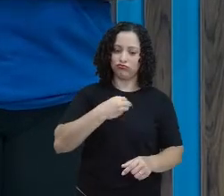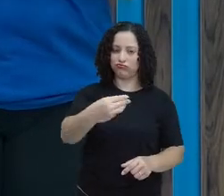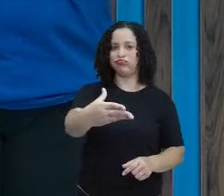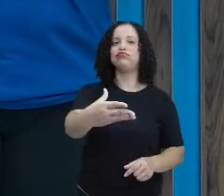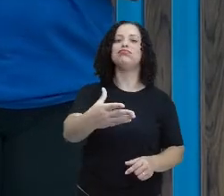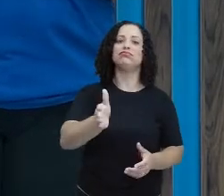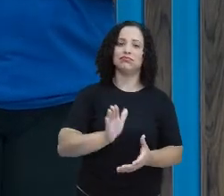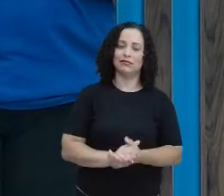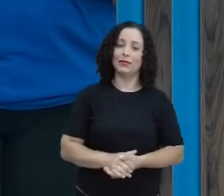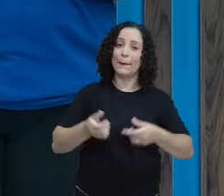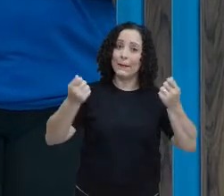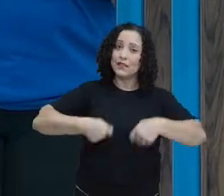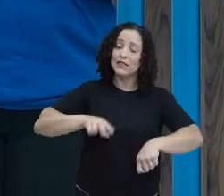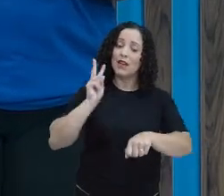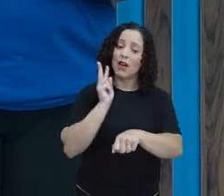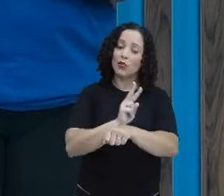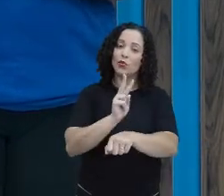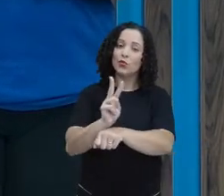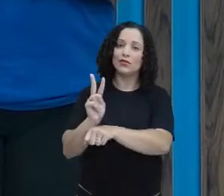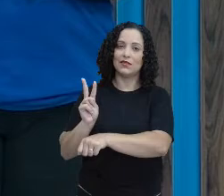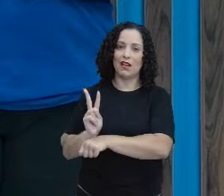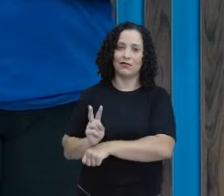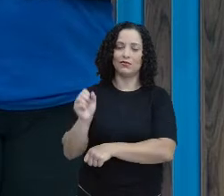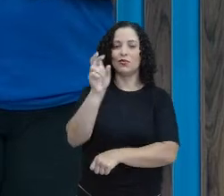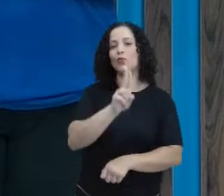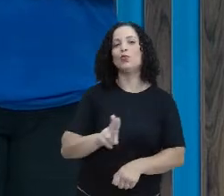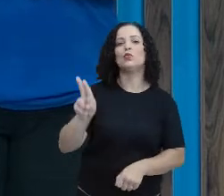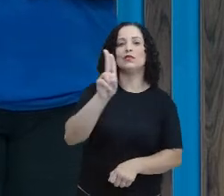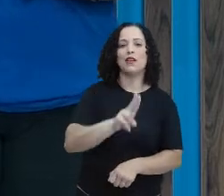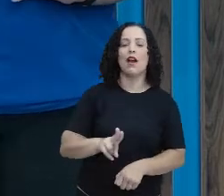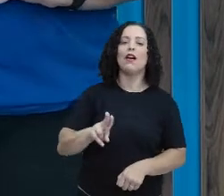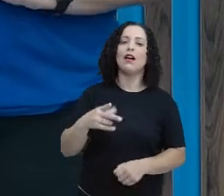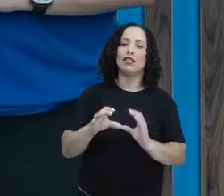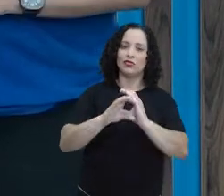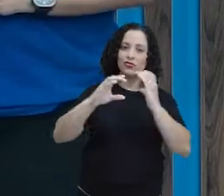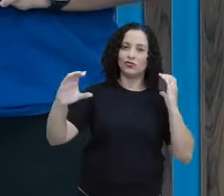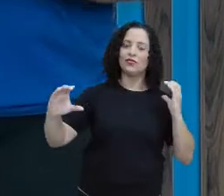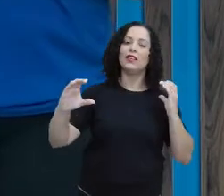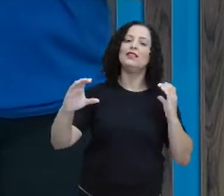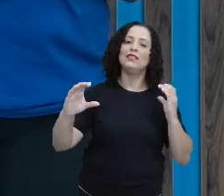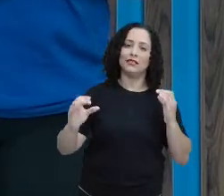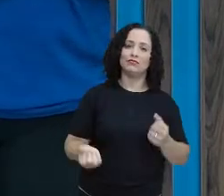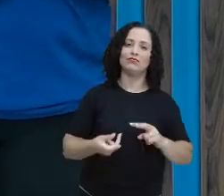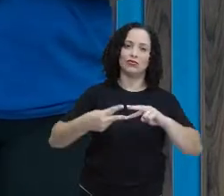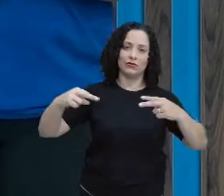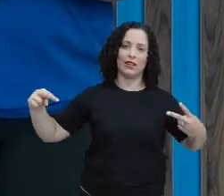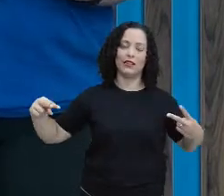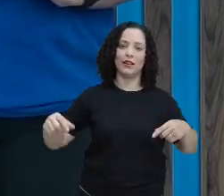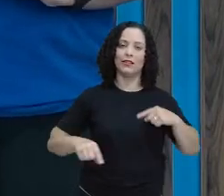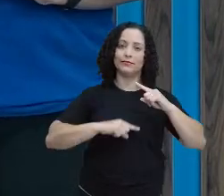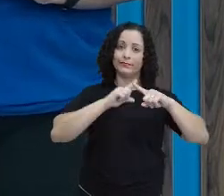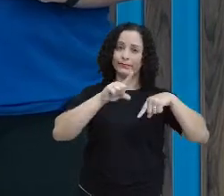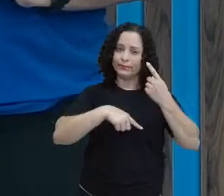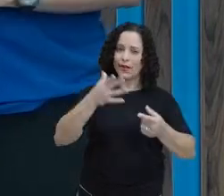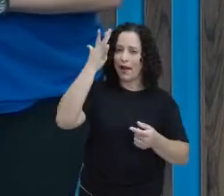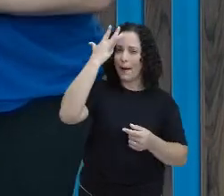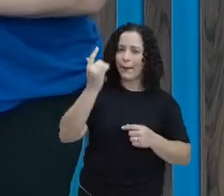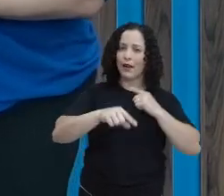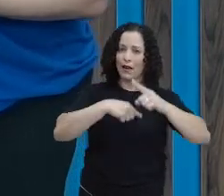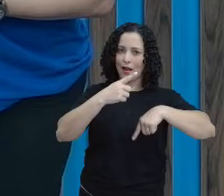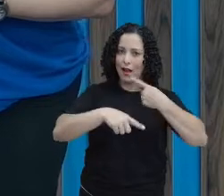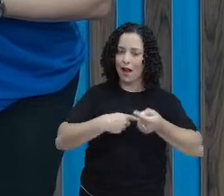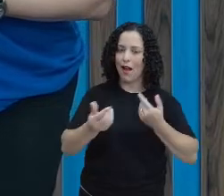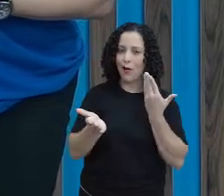humana. A gente tem que tomar muito cuidado ao utilizar essa engenharia genética, tá? Mas a gente vai ver isso melhor amanhã, na próxima